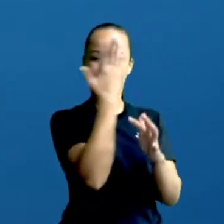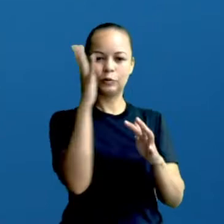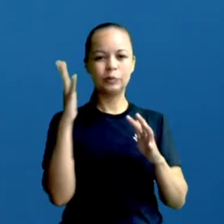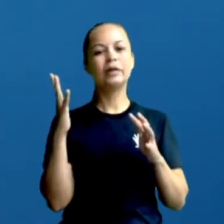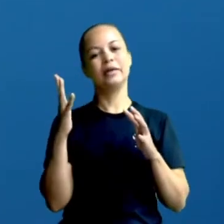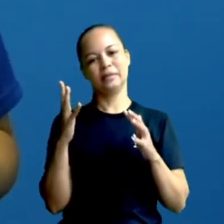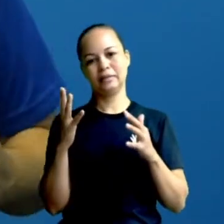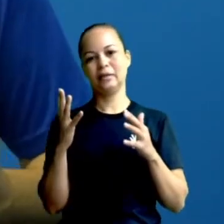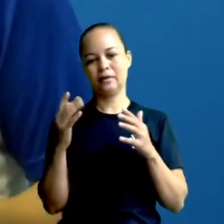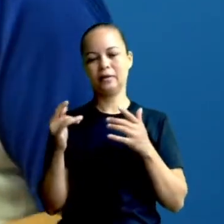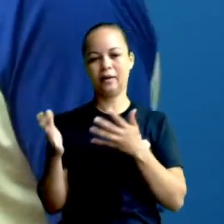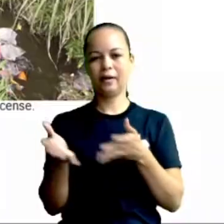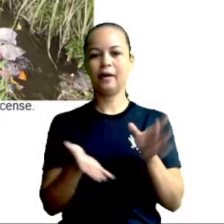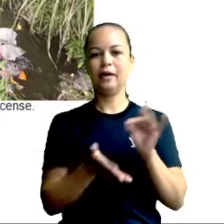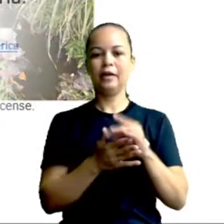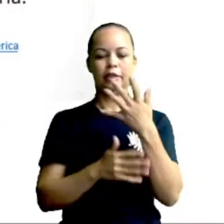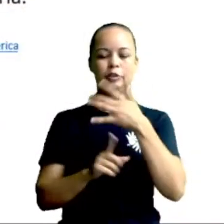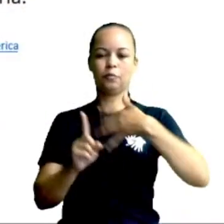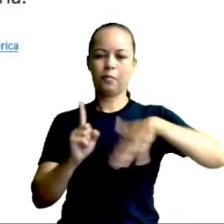ambiente.